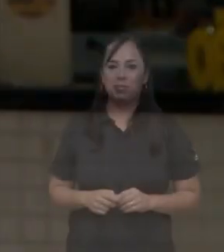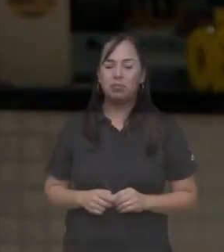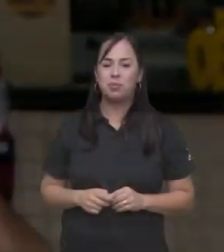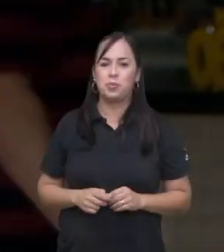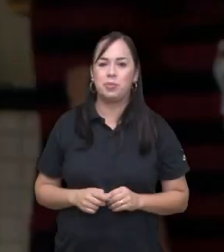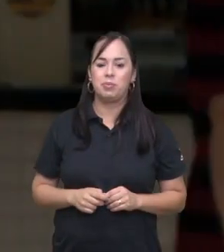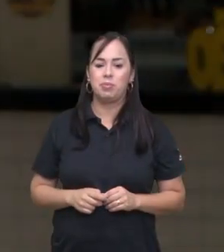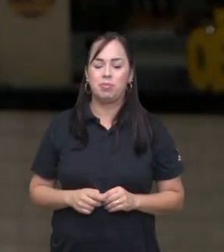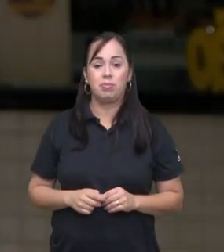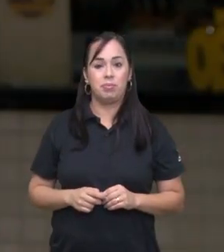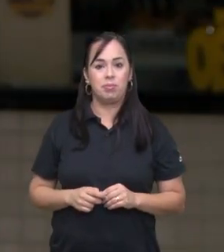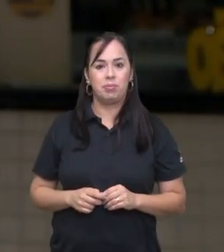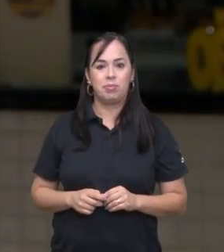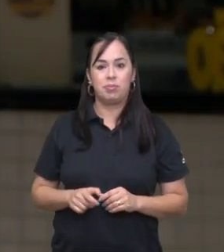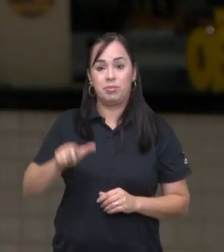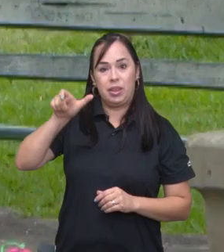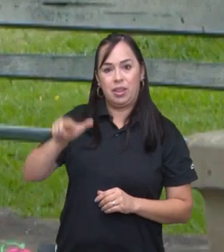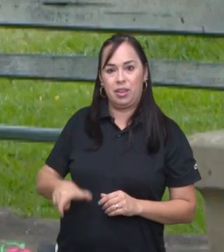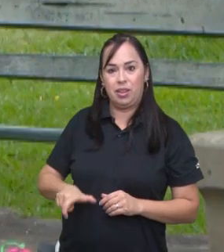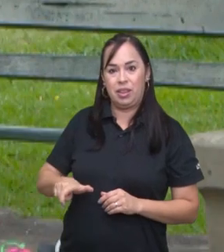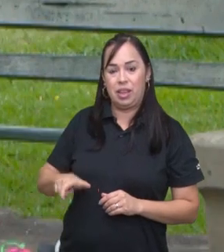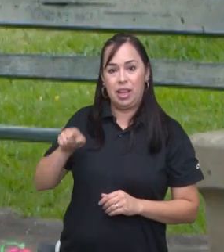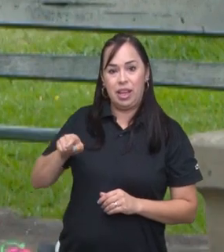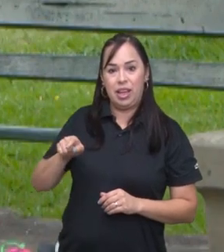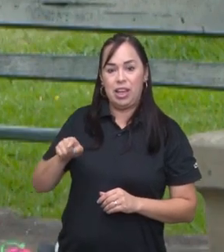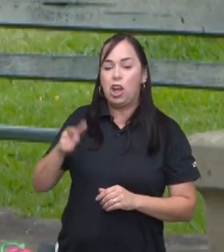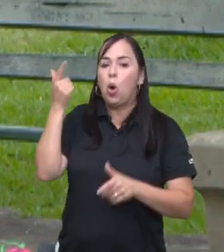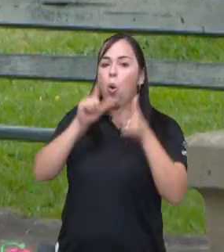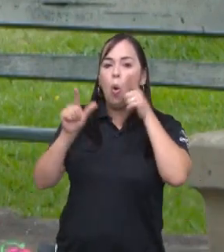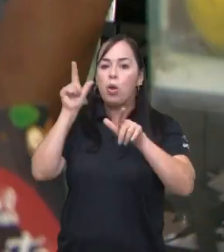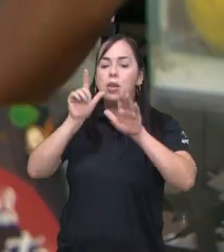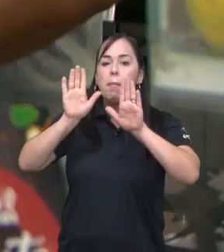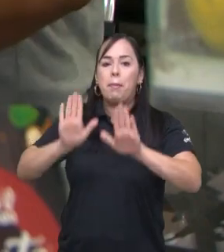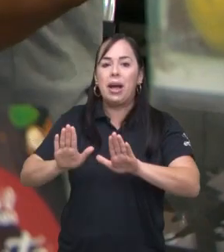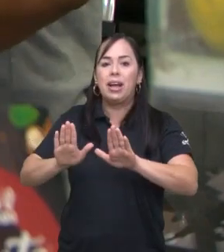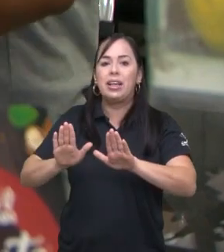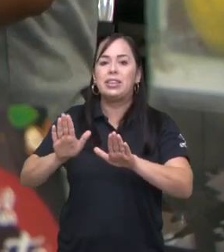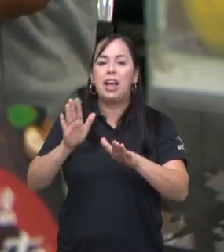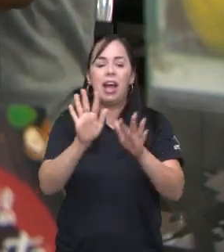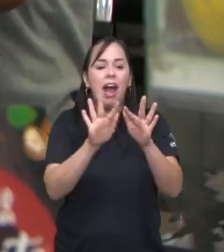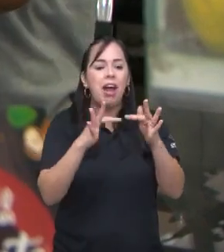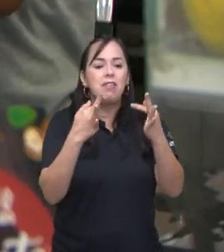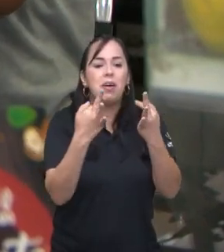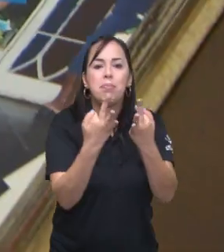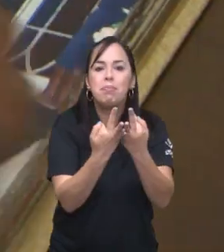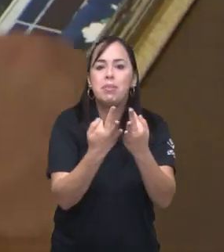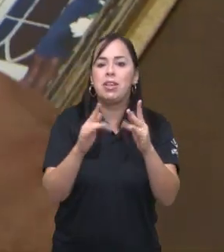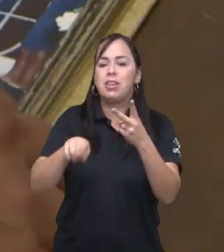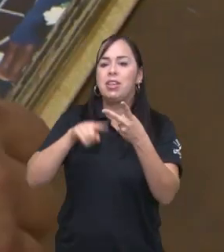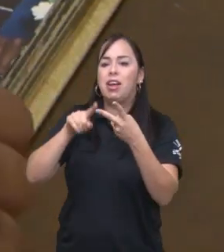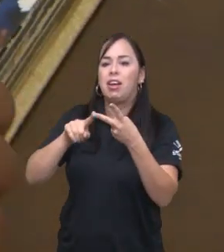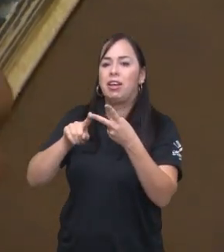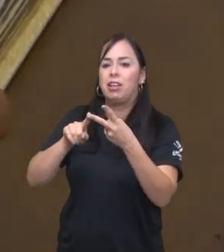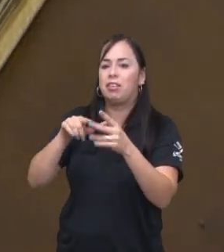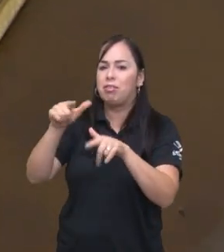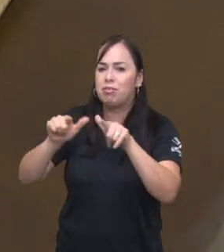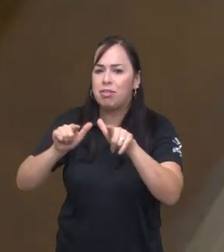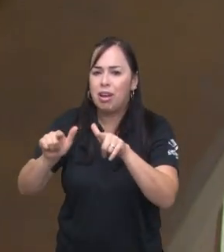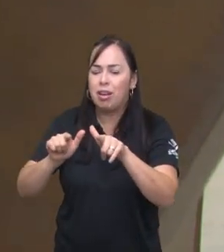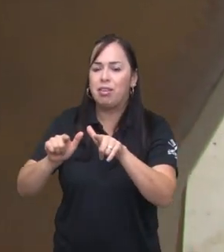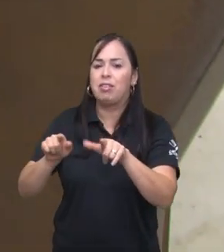Tudo que Deodédio tem é fruto do bairro. Amigos, família, trabalho. Na escola conheceu a esposa